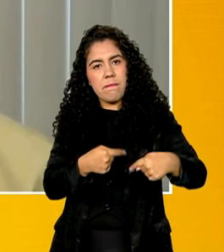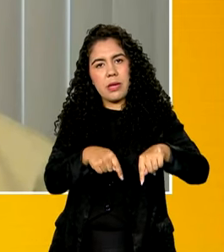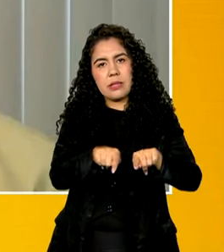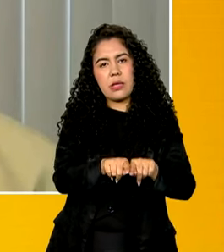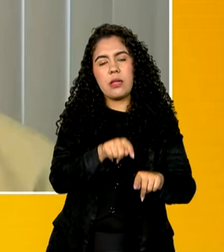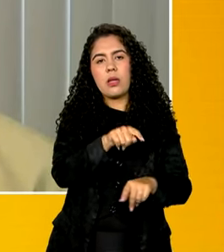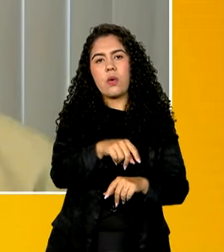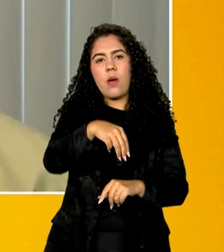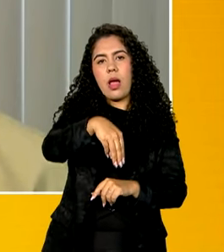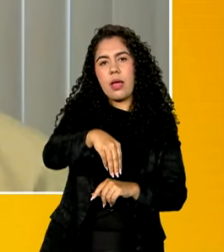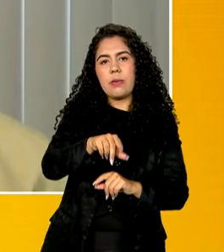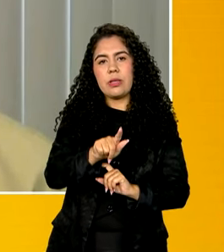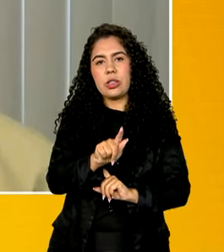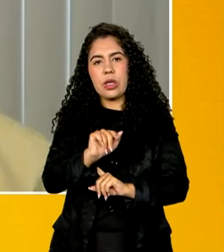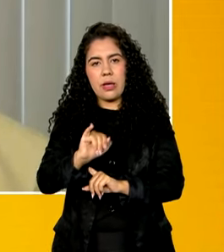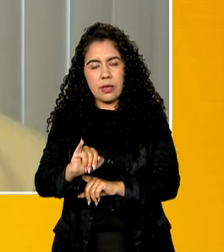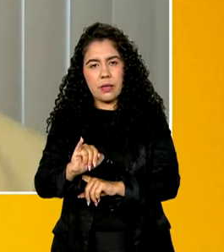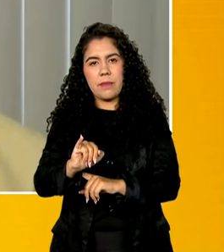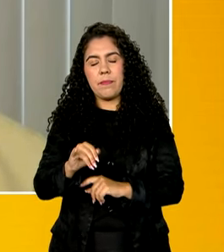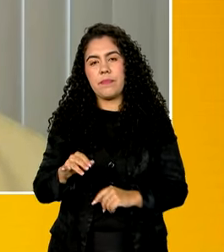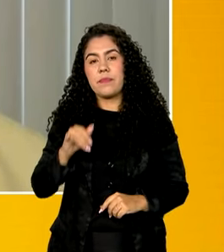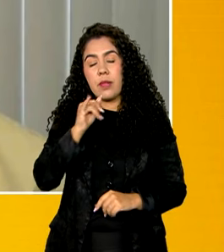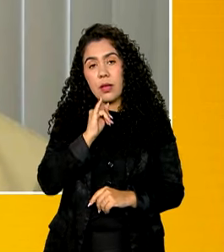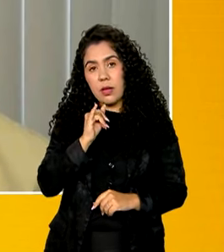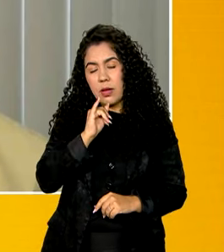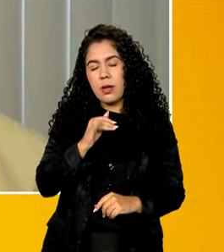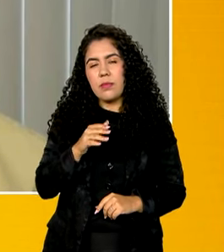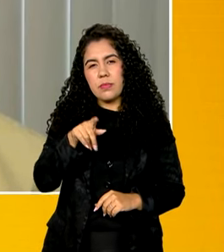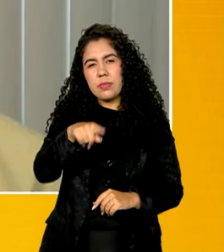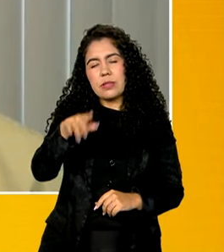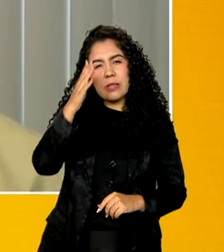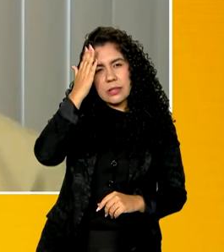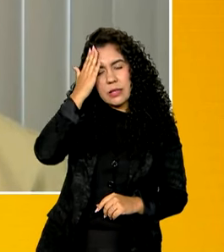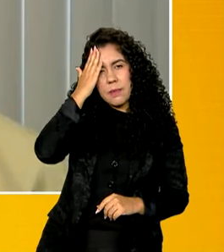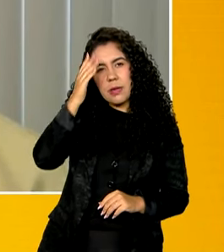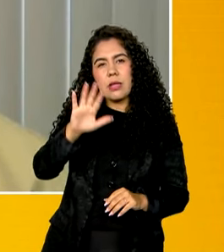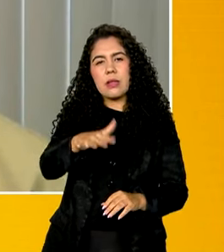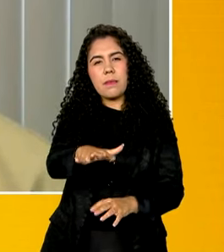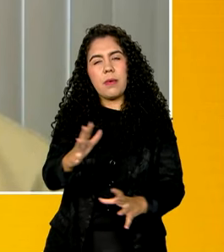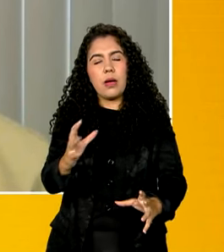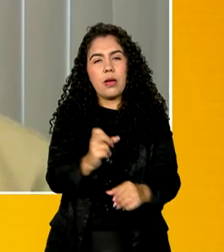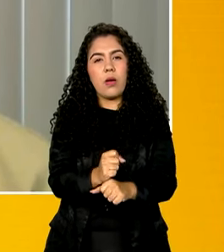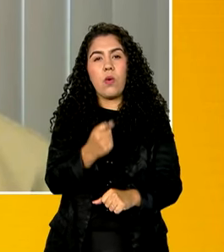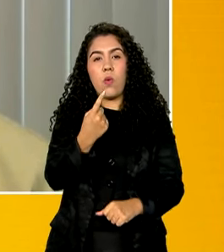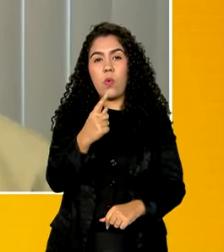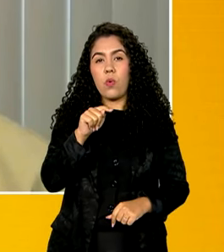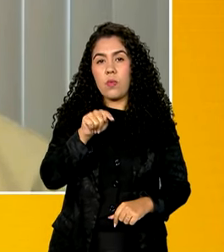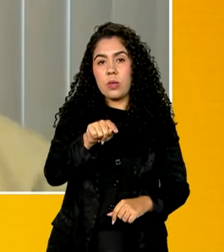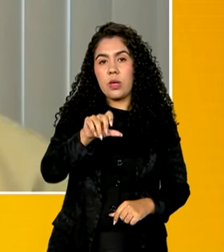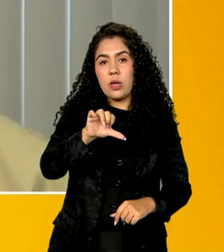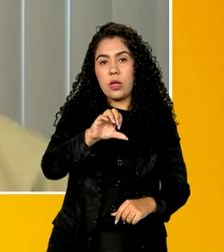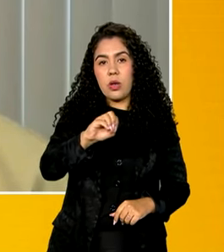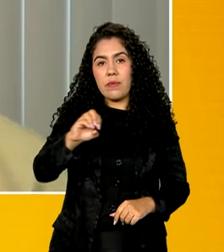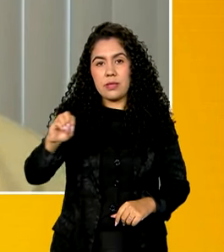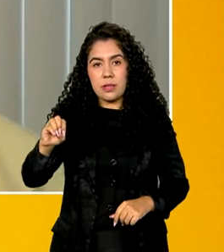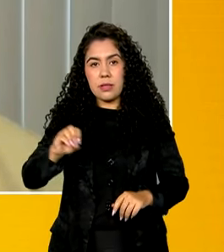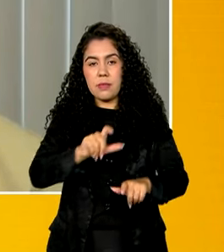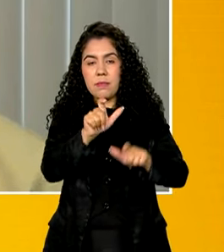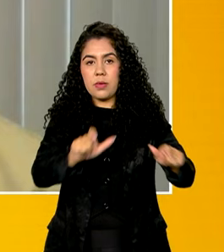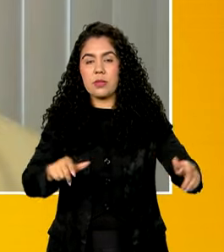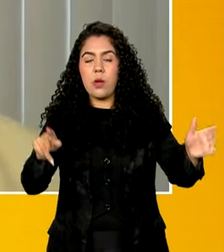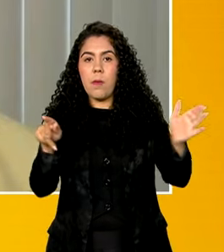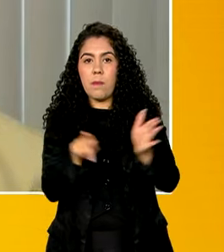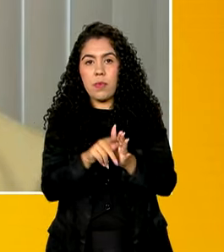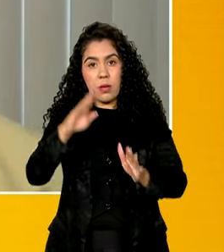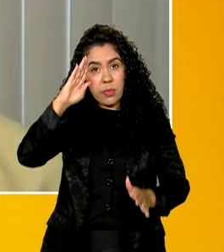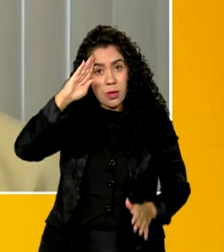ter uma ideia, só na data da aplicação nós vamos ter cerca de 1.900 pessoas das forças de segurança federais, eu